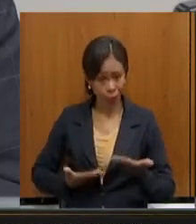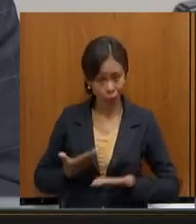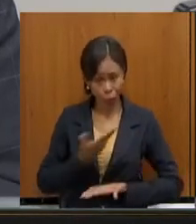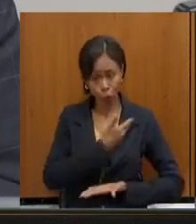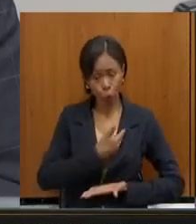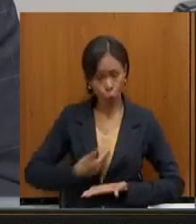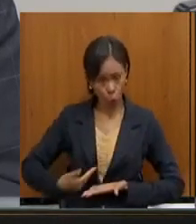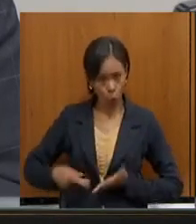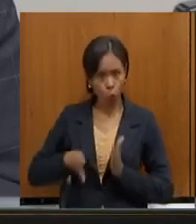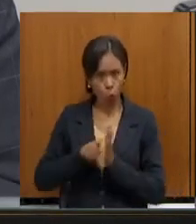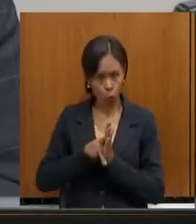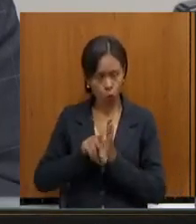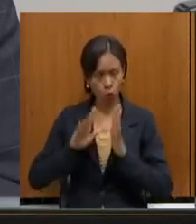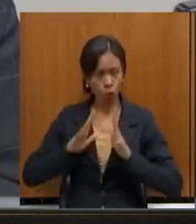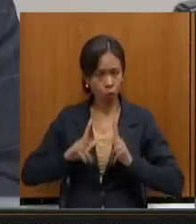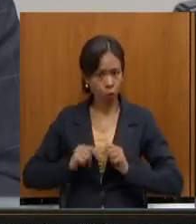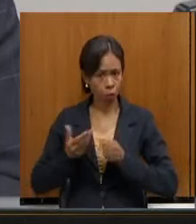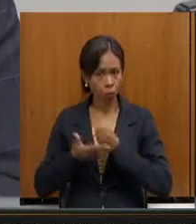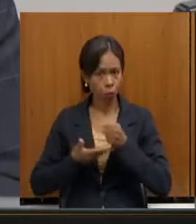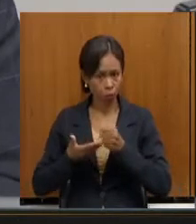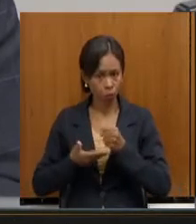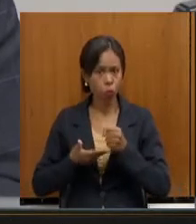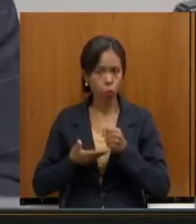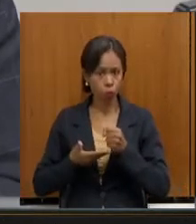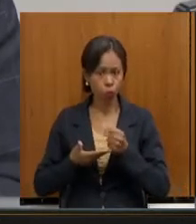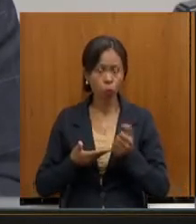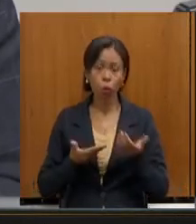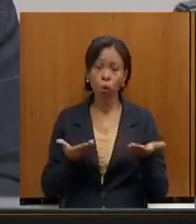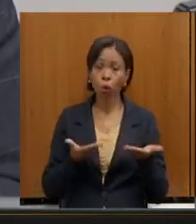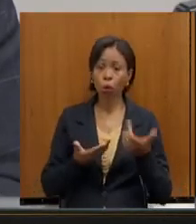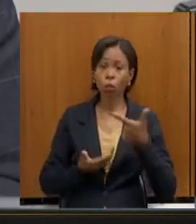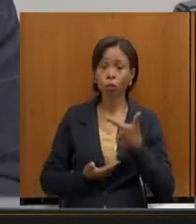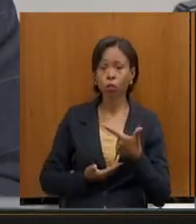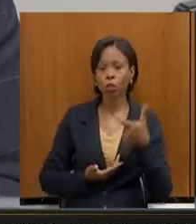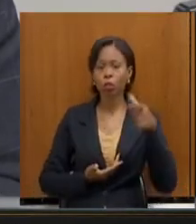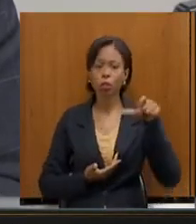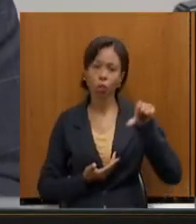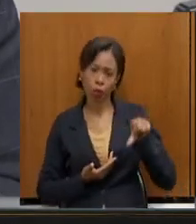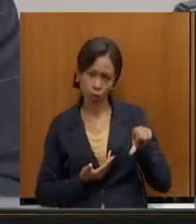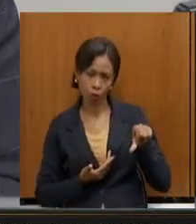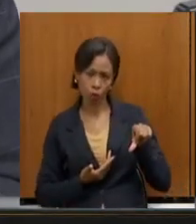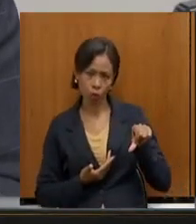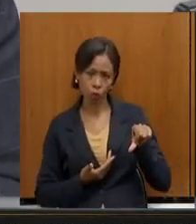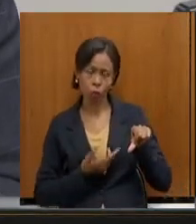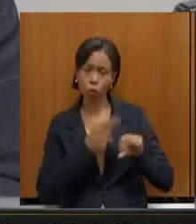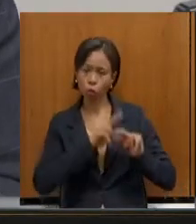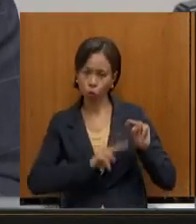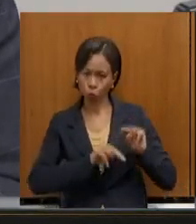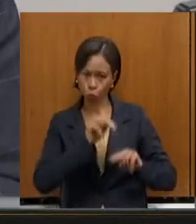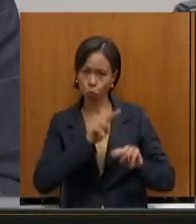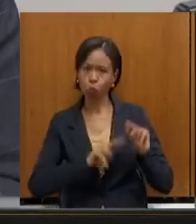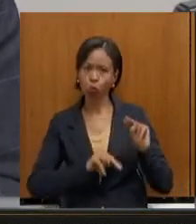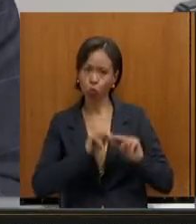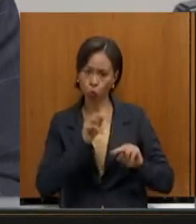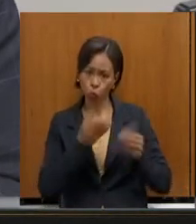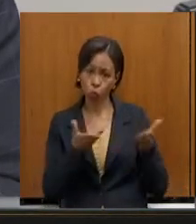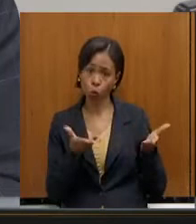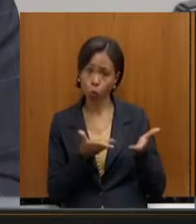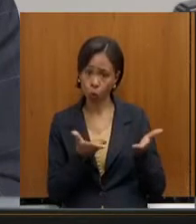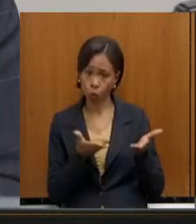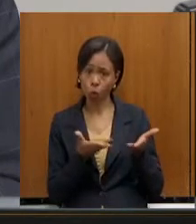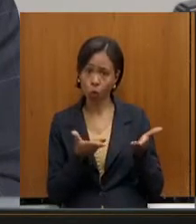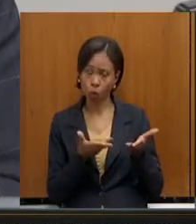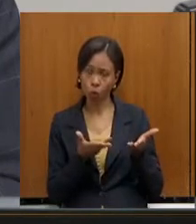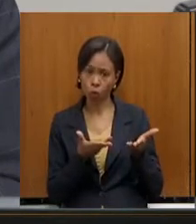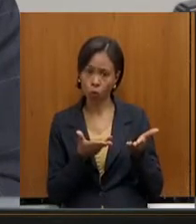em 29 de junho né segundo a colocação aqui da secretária Extra essa